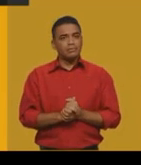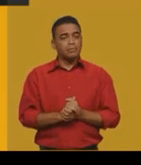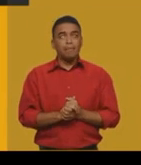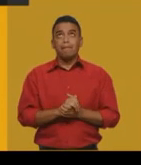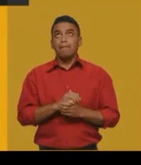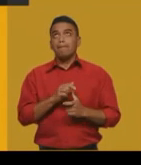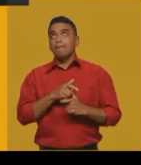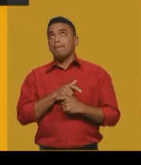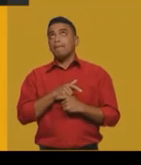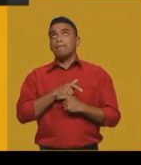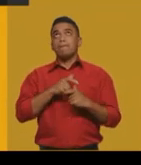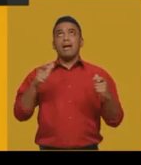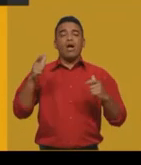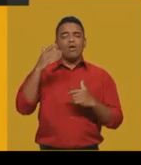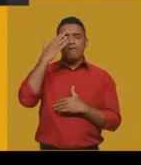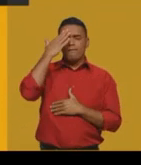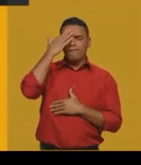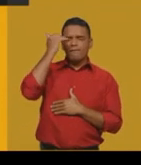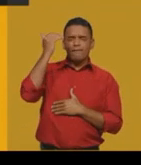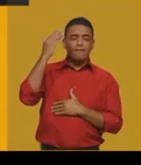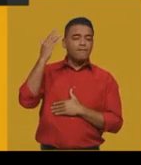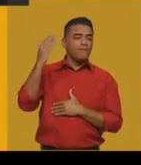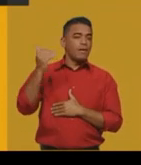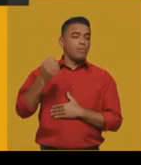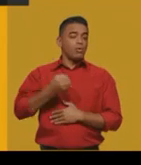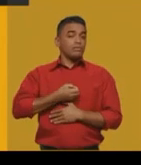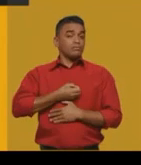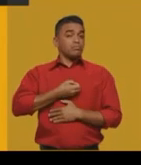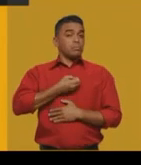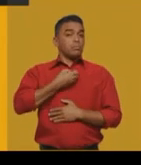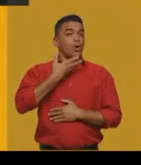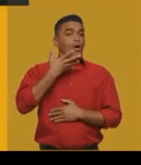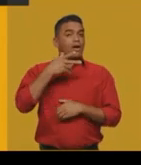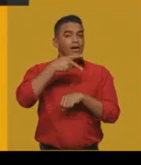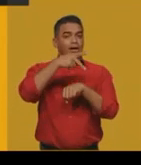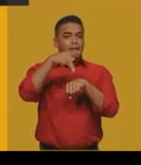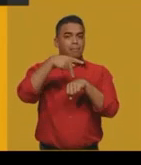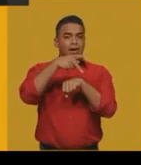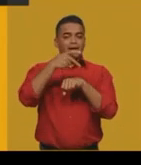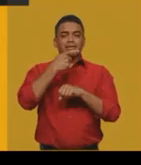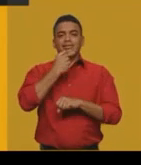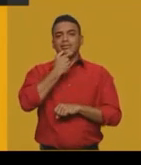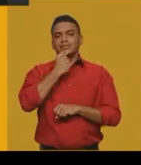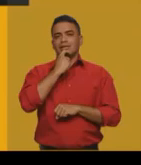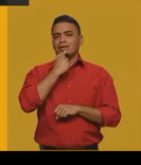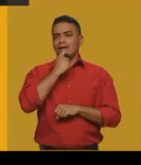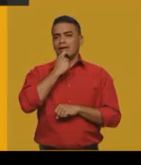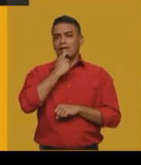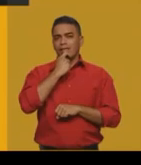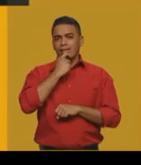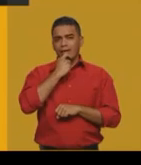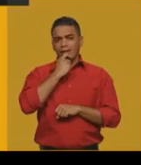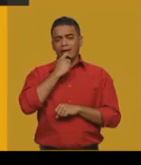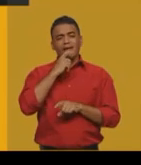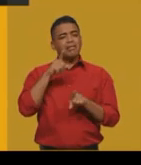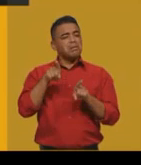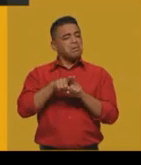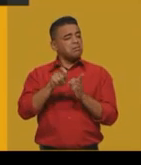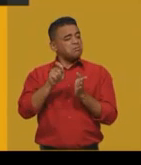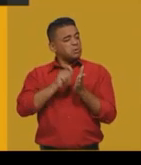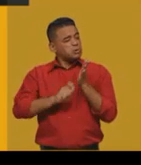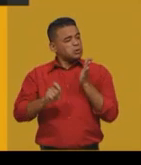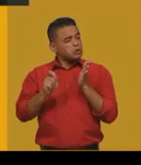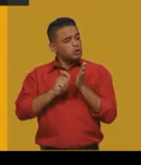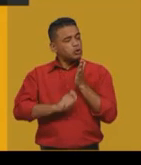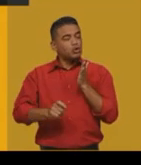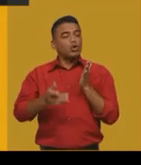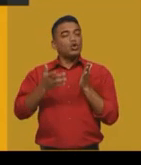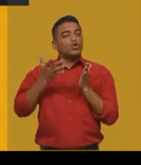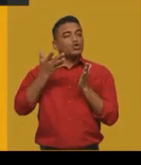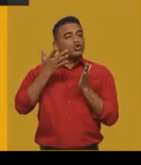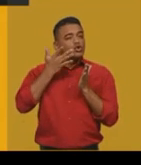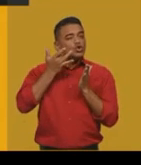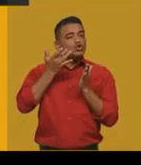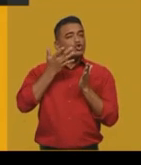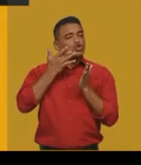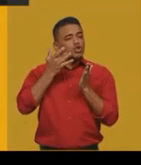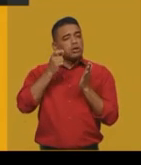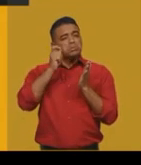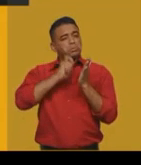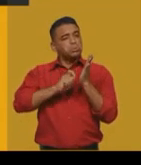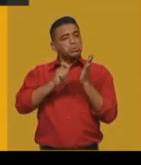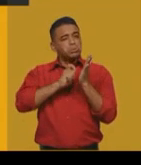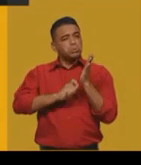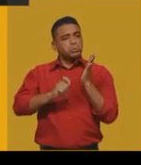poetas da Inglaterra. É considerado o maior dramaturgo de todo o tempo. Muito,